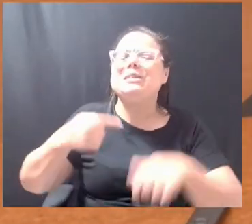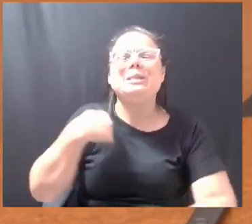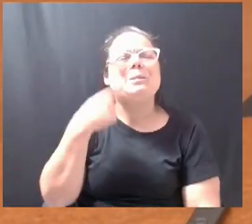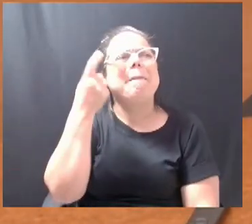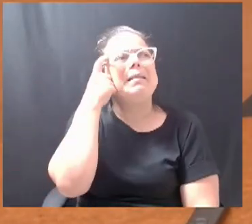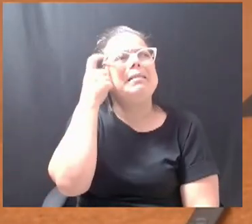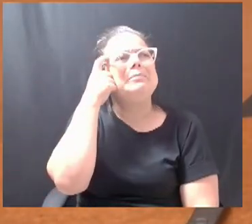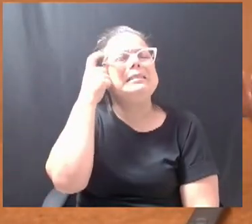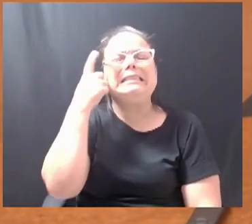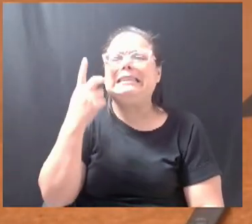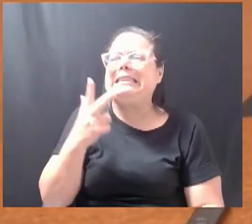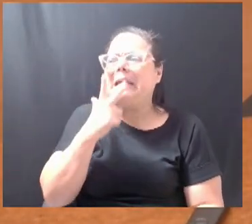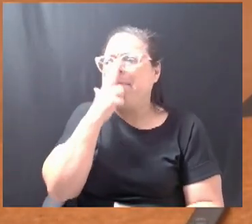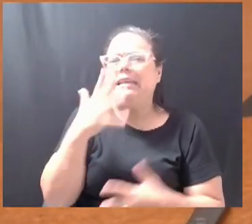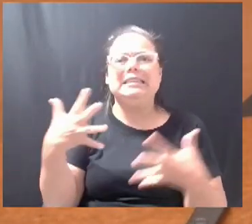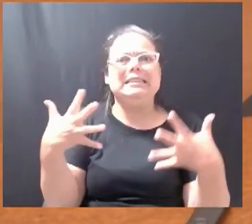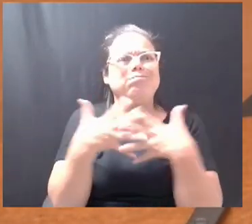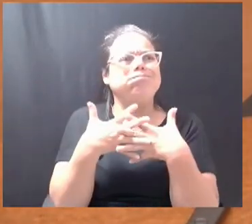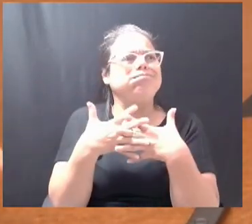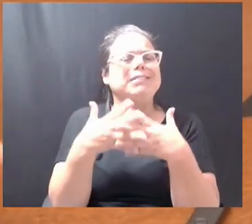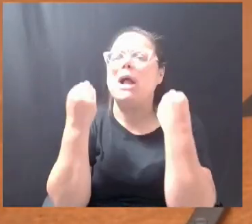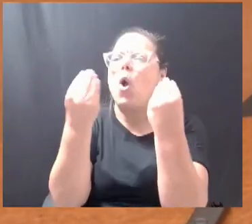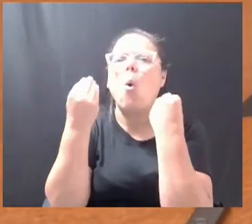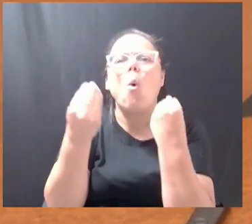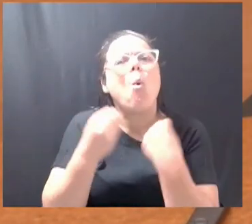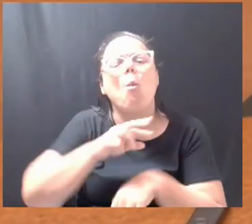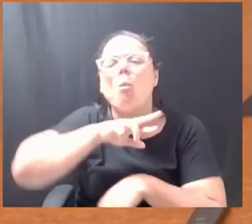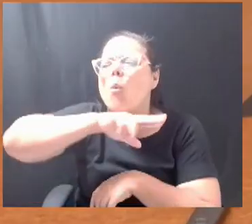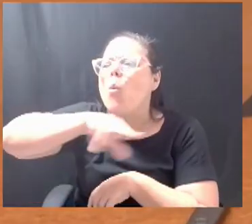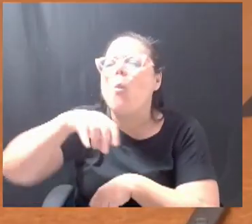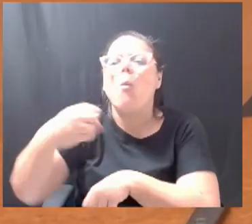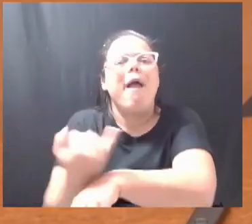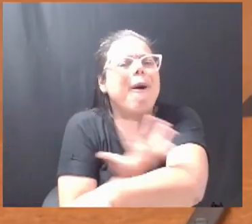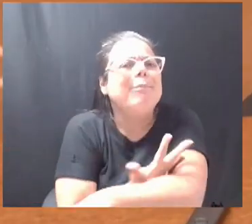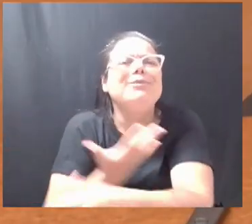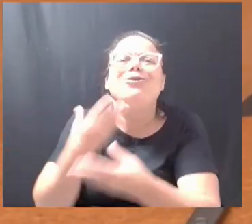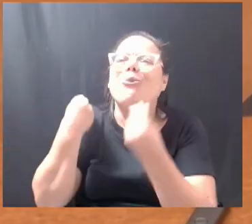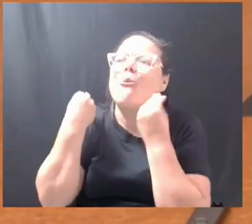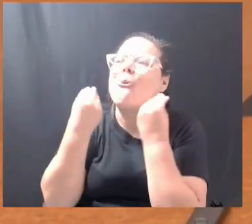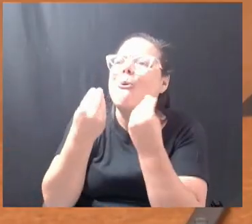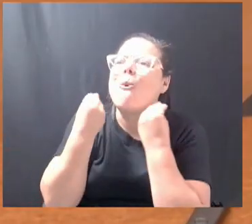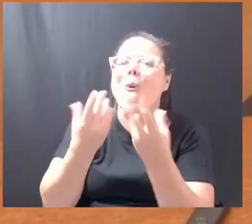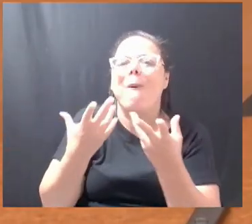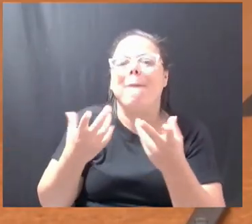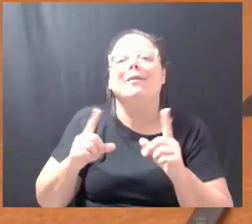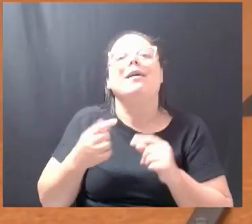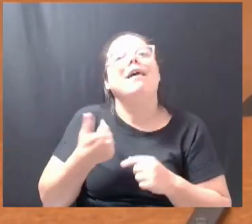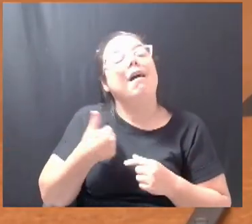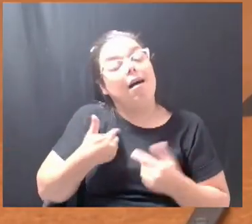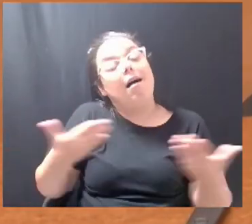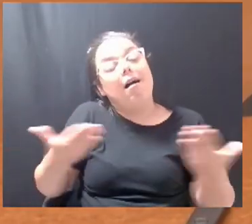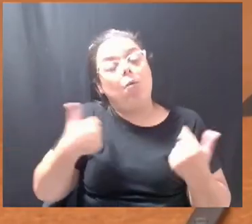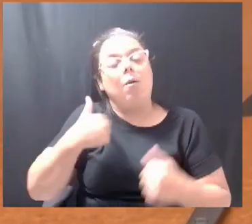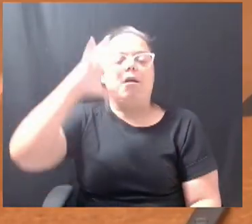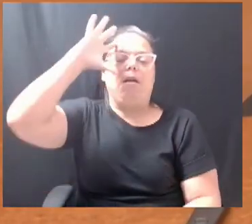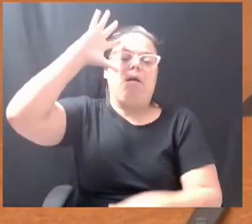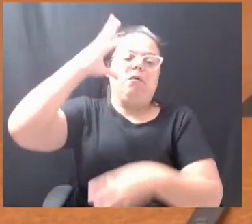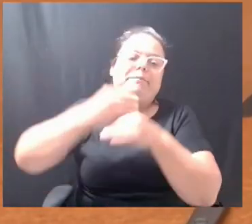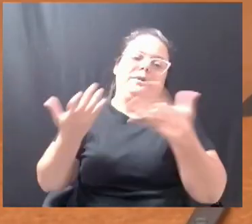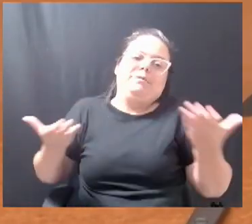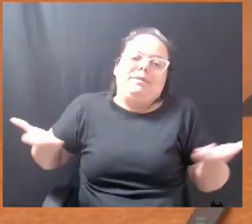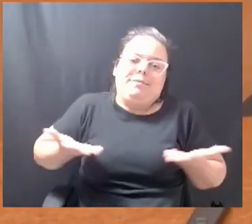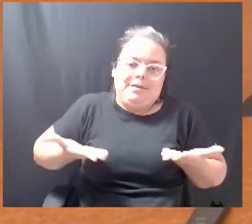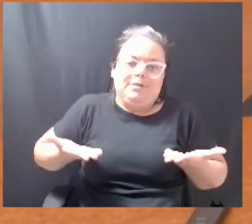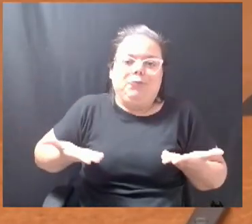não é emocional, mas se o ambiente também ajuda? Aí agora eu entendi. Em determinados momentos, eu também